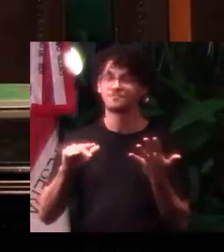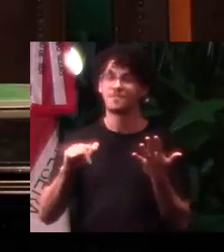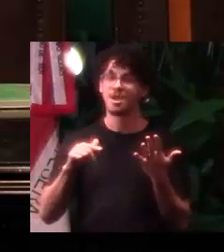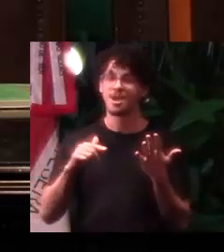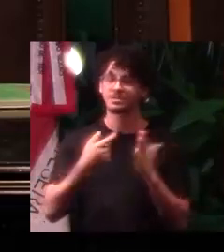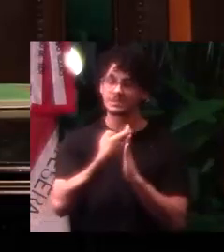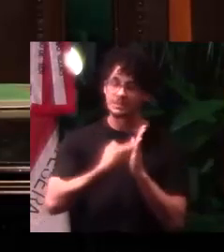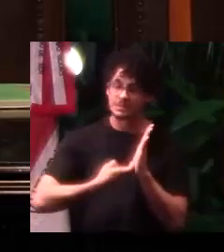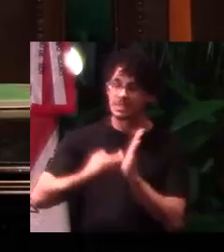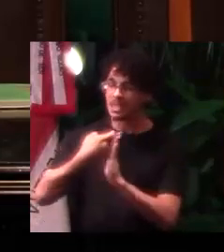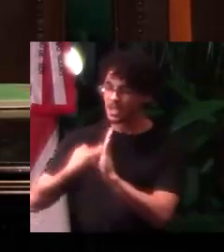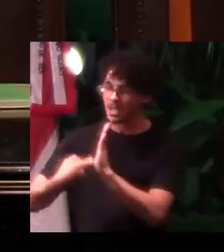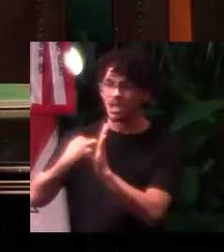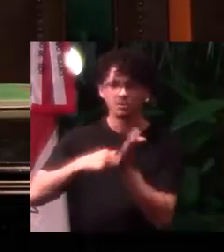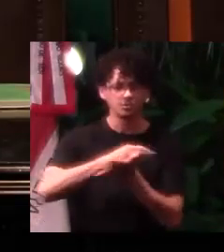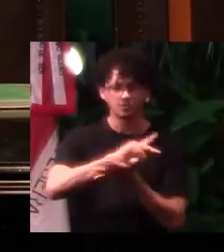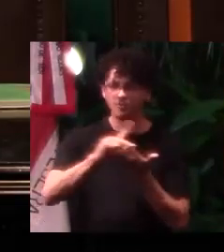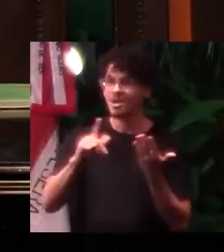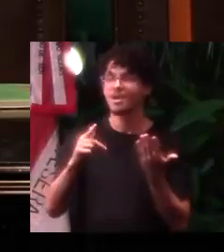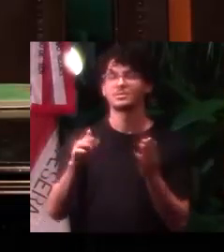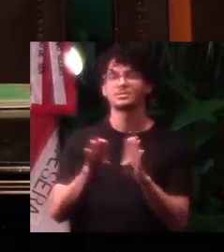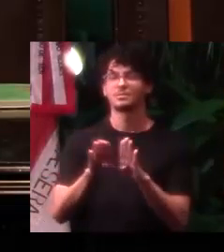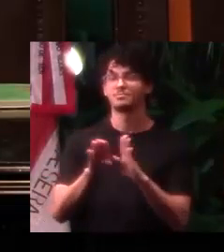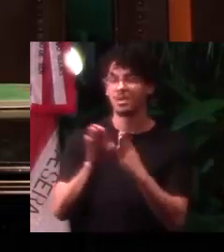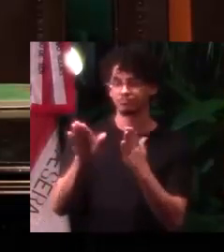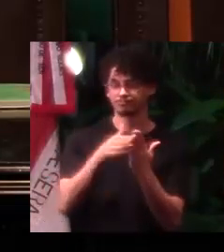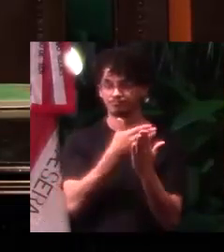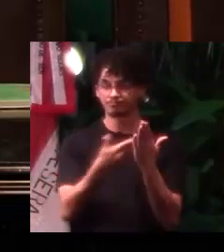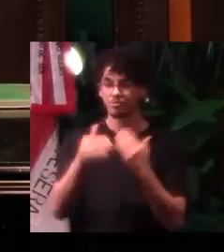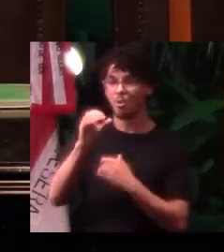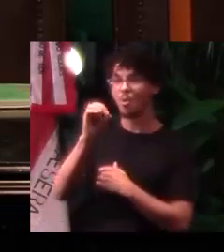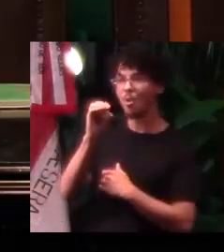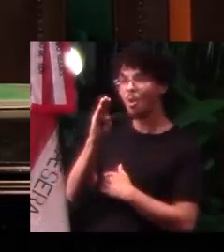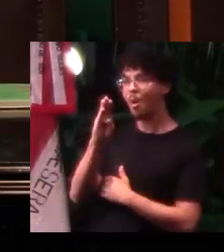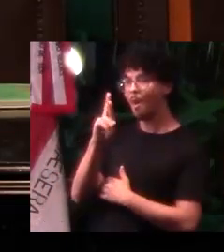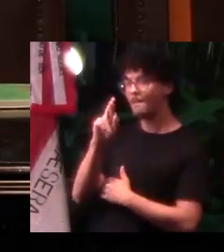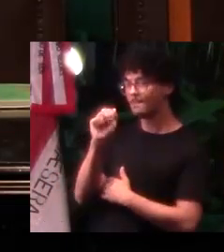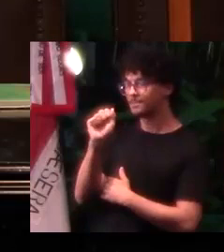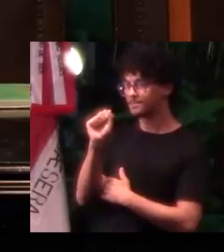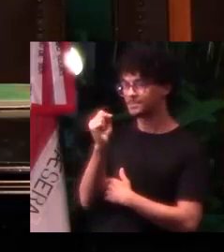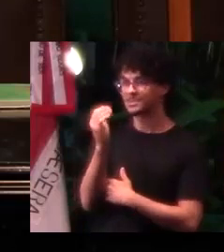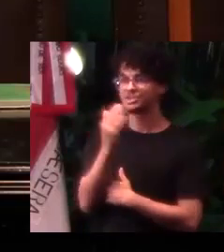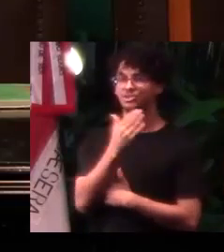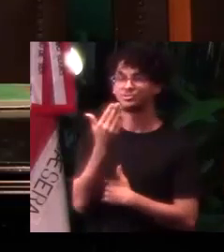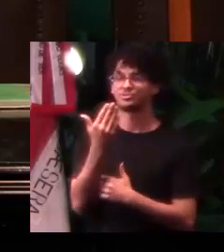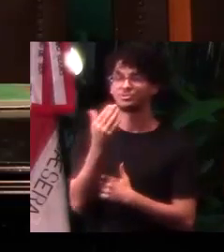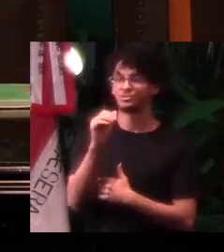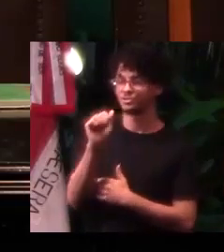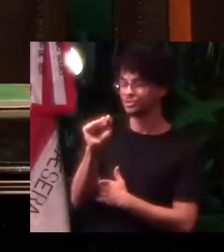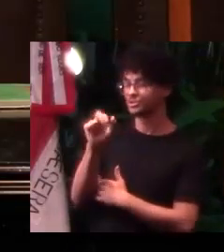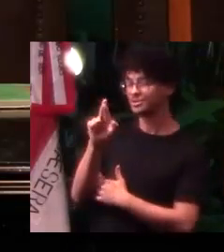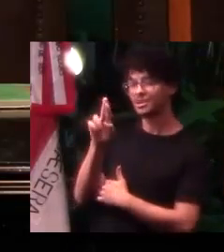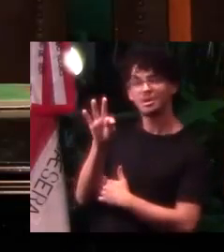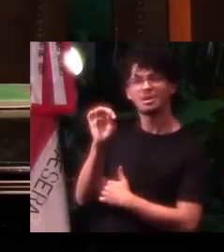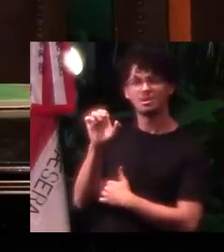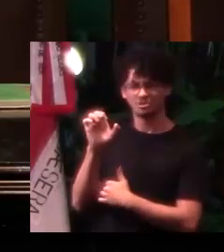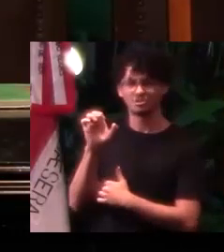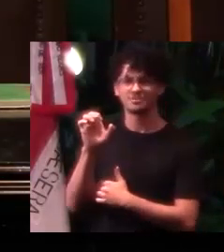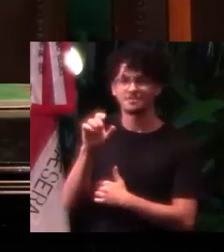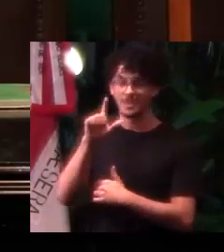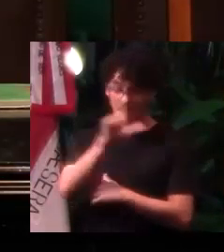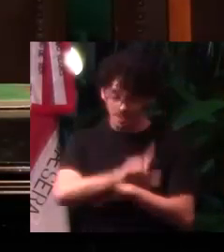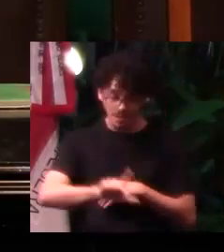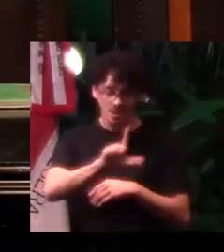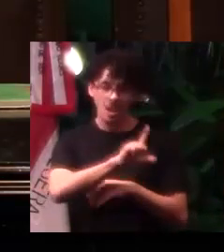tradições artísticas, em várias obras de arte. A literatura cuida do direito há muito tempo, não